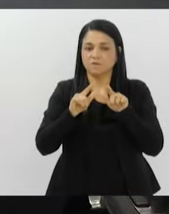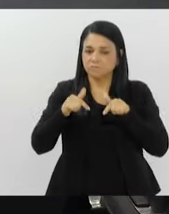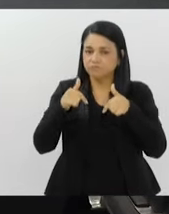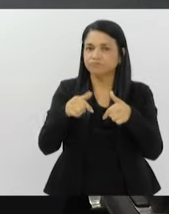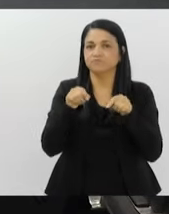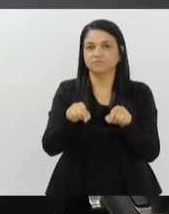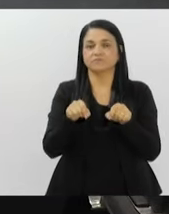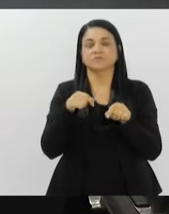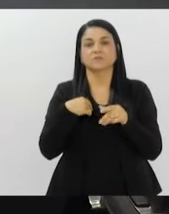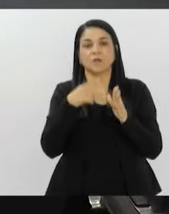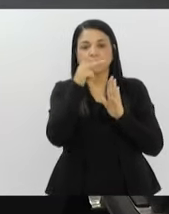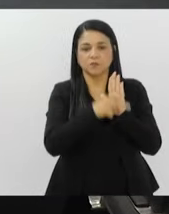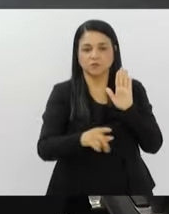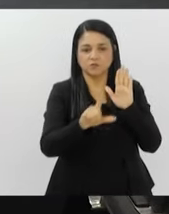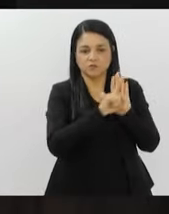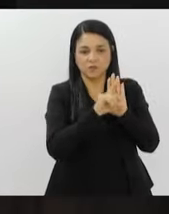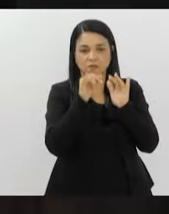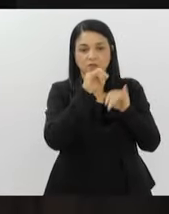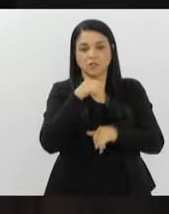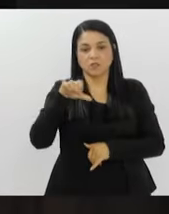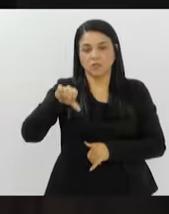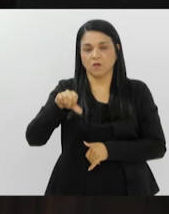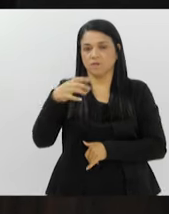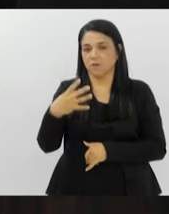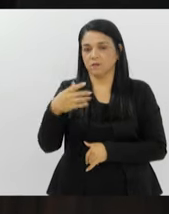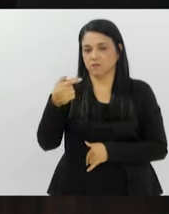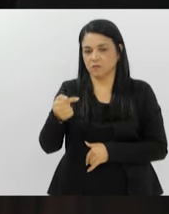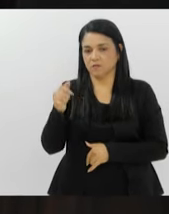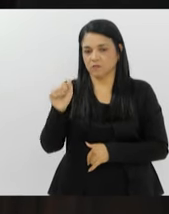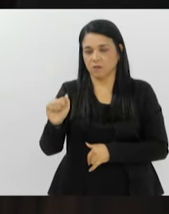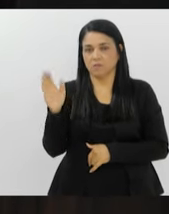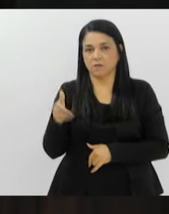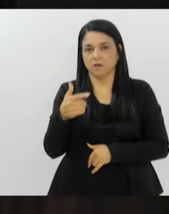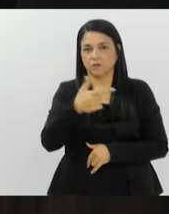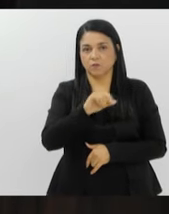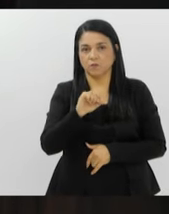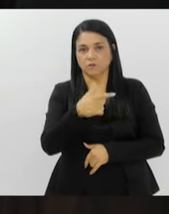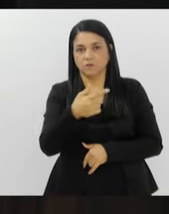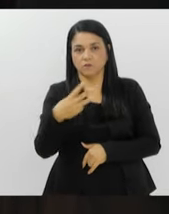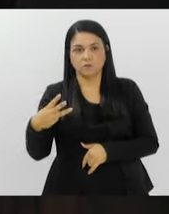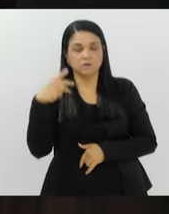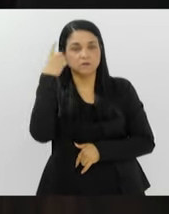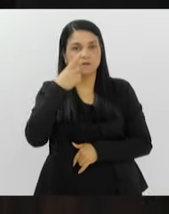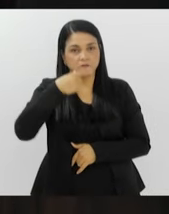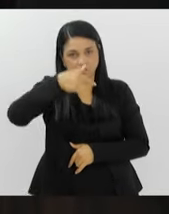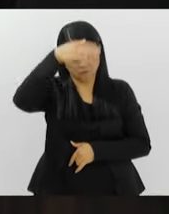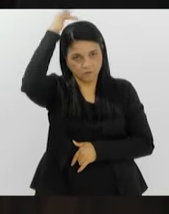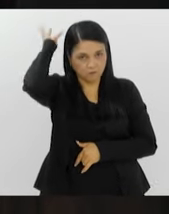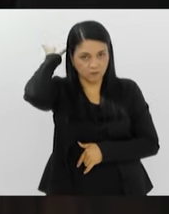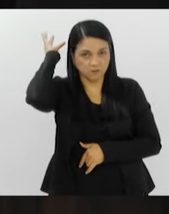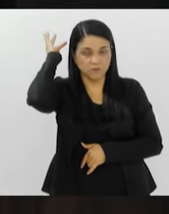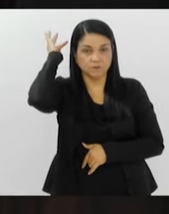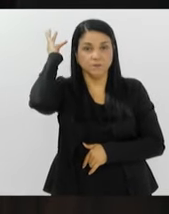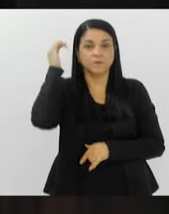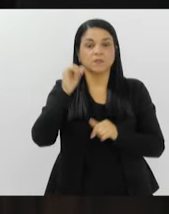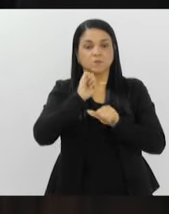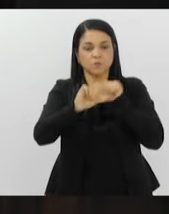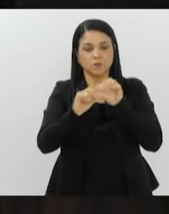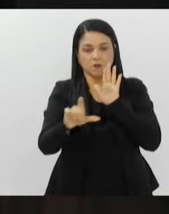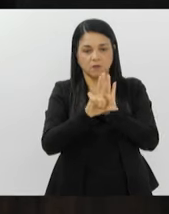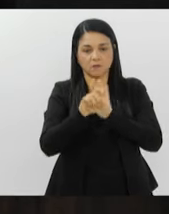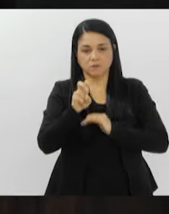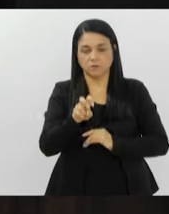anuncio o projeto de lei número 947 a de 2023 autoria do deputado Fred Pacheco que altera a